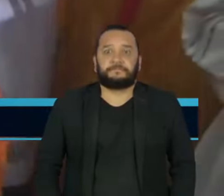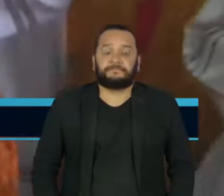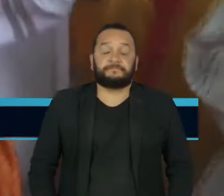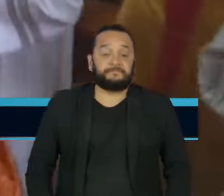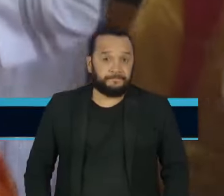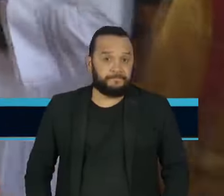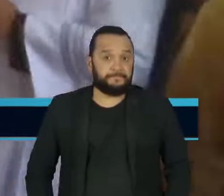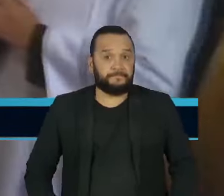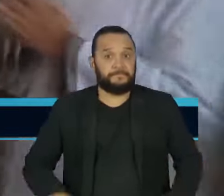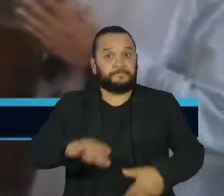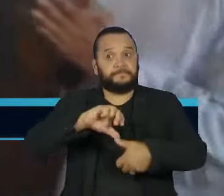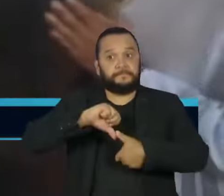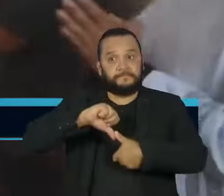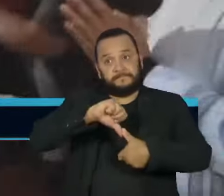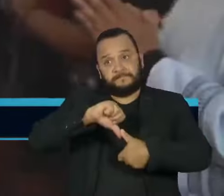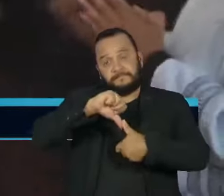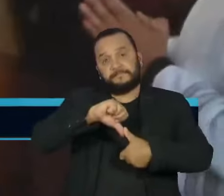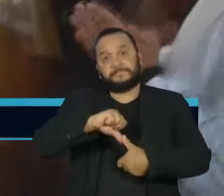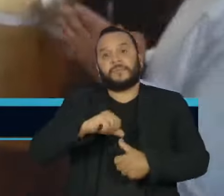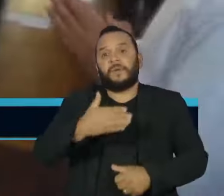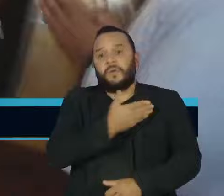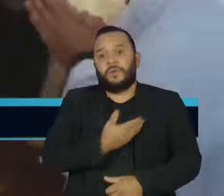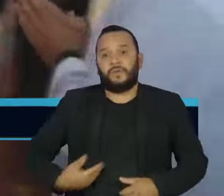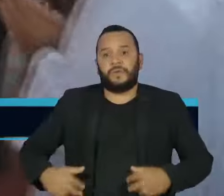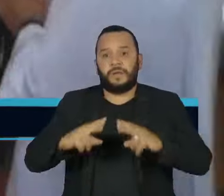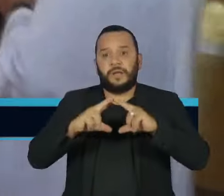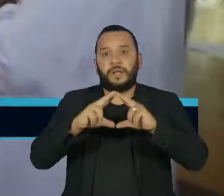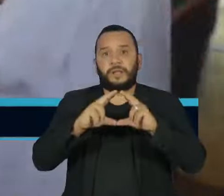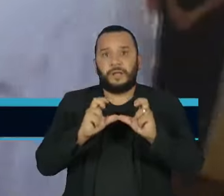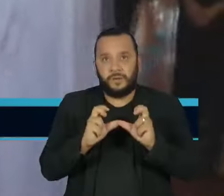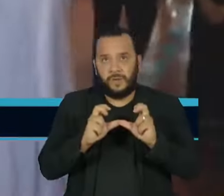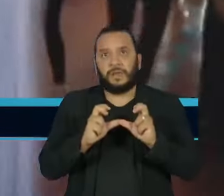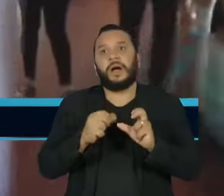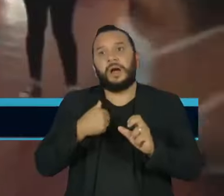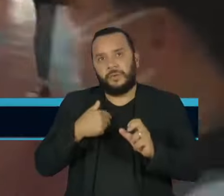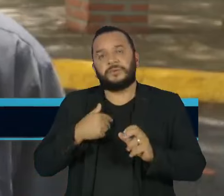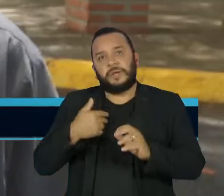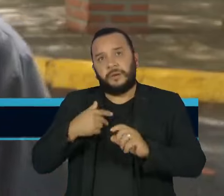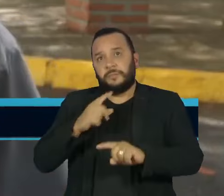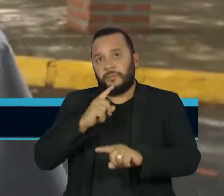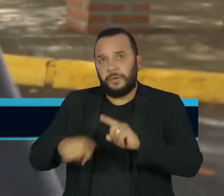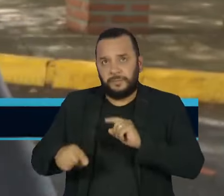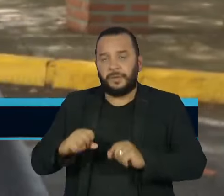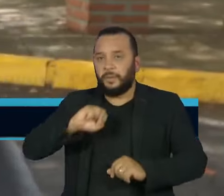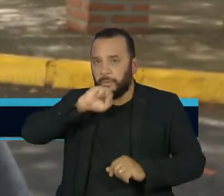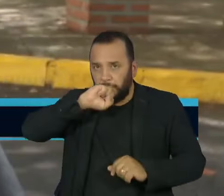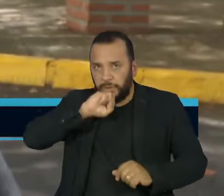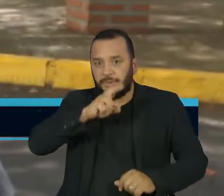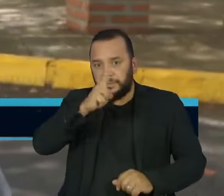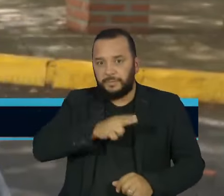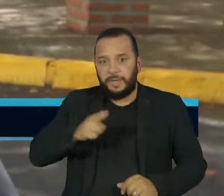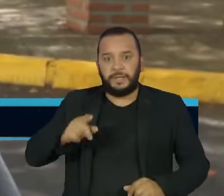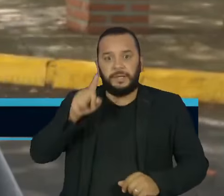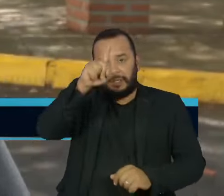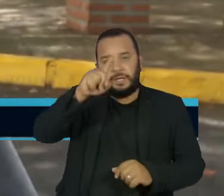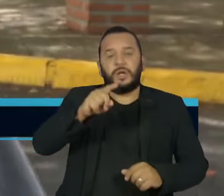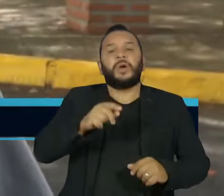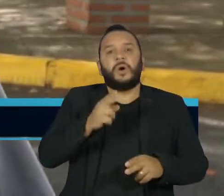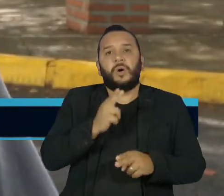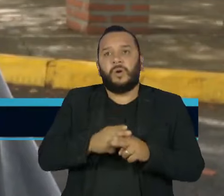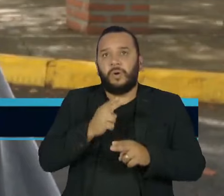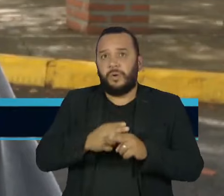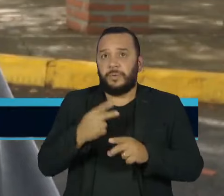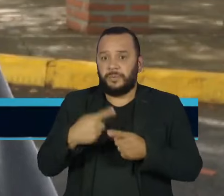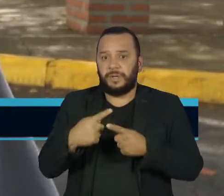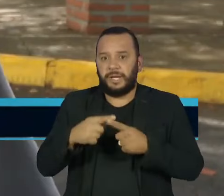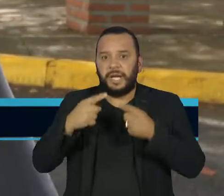América Central, o governo da Nicarágua exilou bispos e padres para Roma. Entre eles está o Monsenhor Rolando Álvares, crítico do presidente